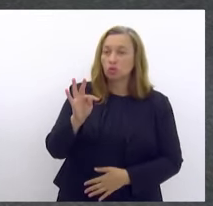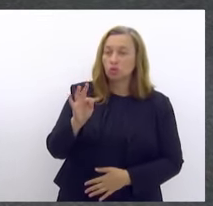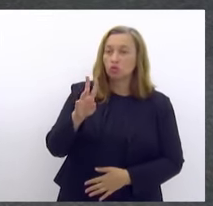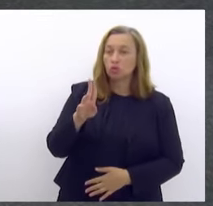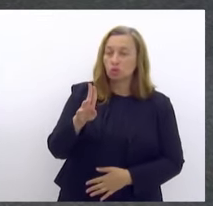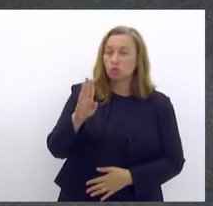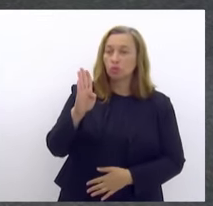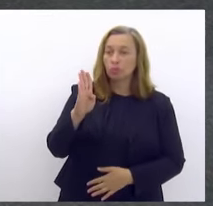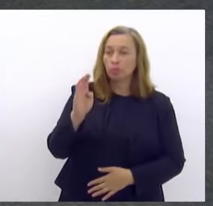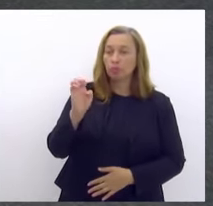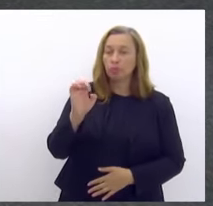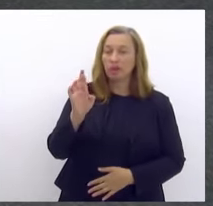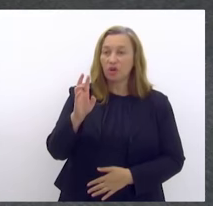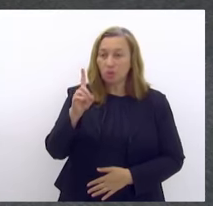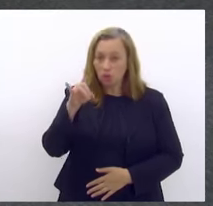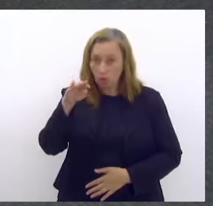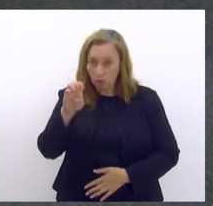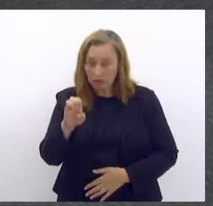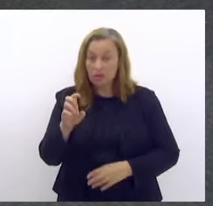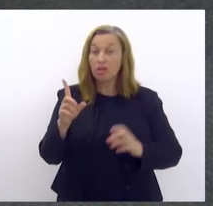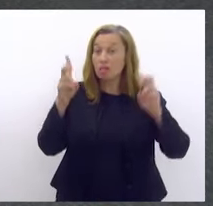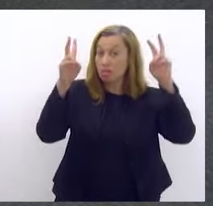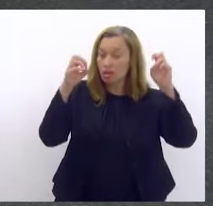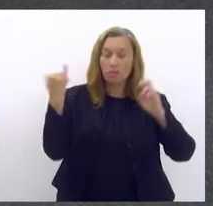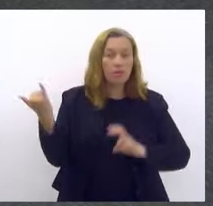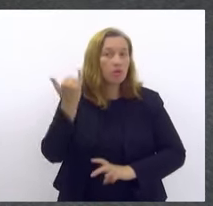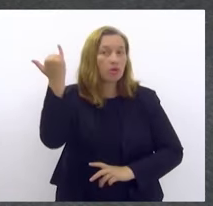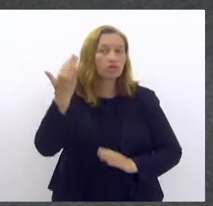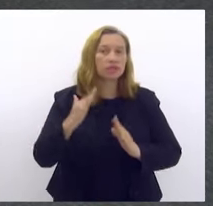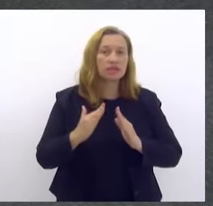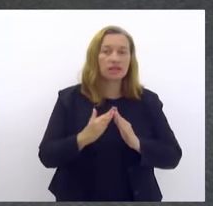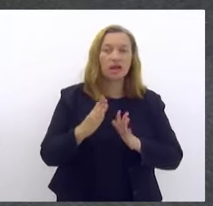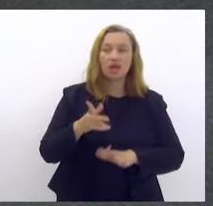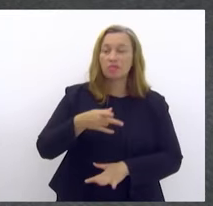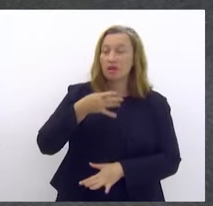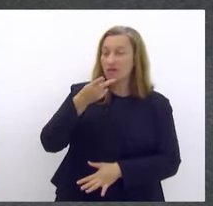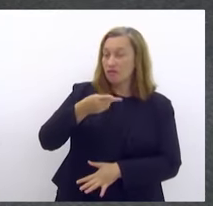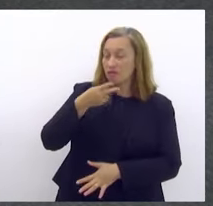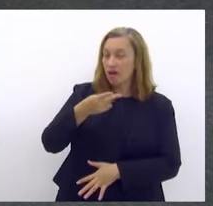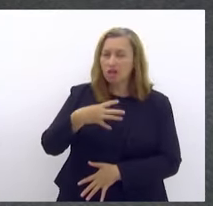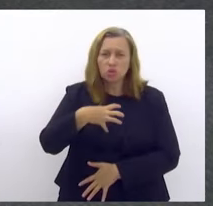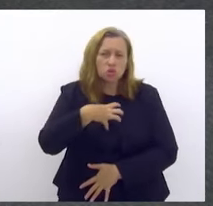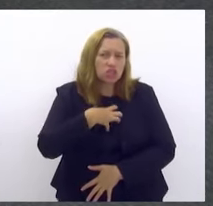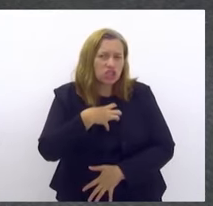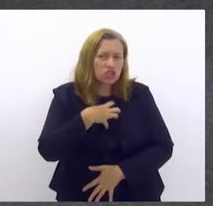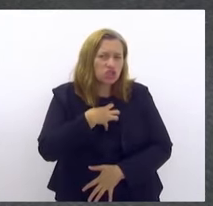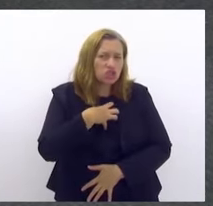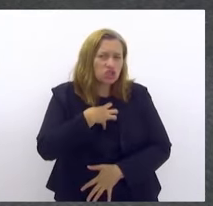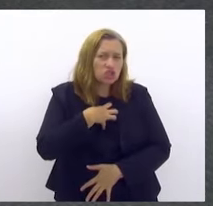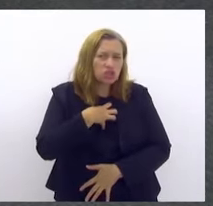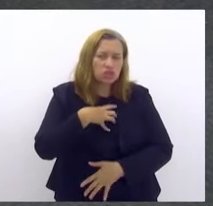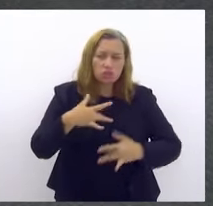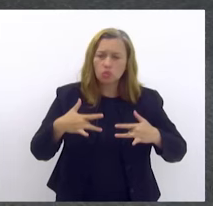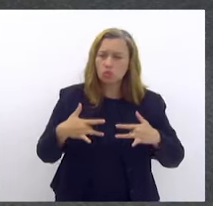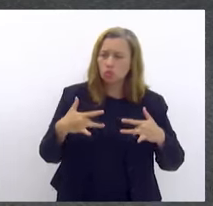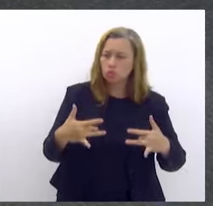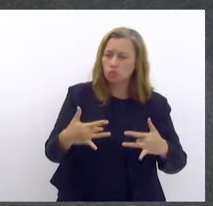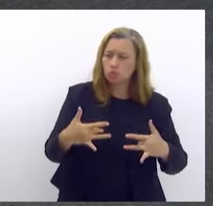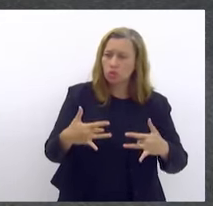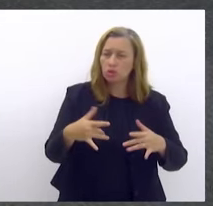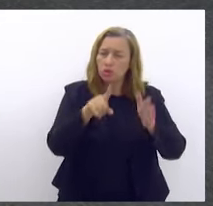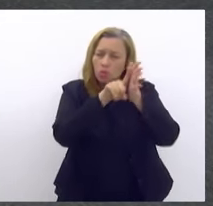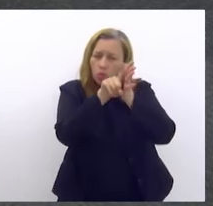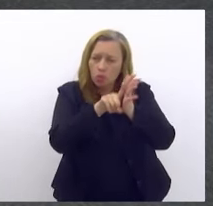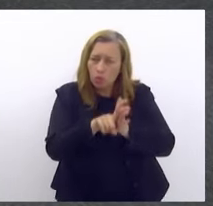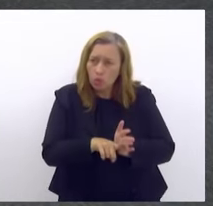sempre trouxe temas importantes a essa casa. A minha fala é muito no sentido de me solidarizar com a